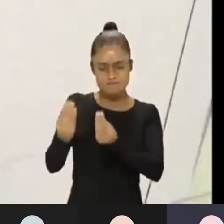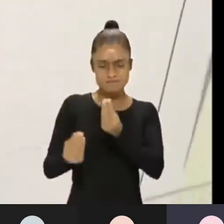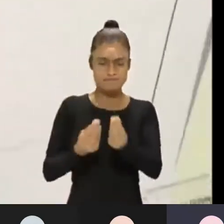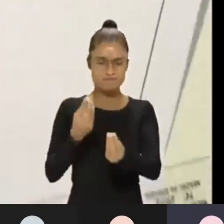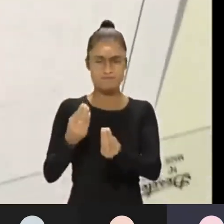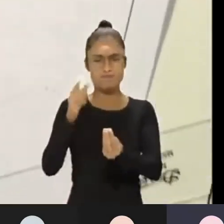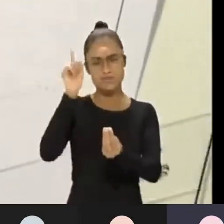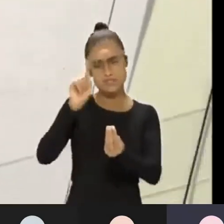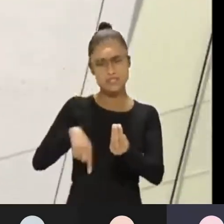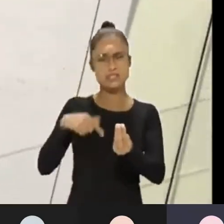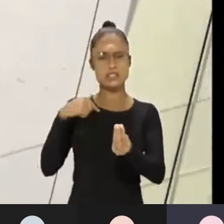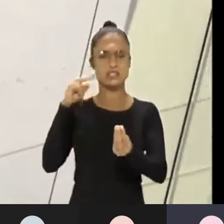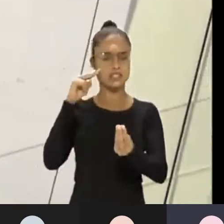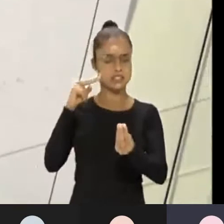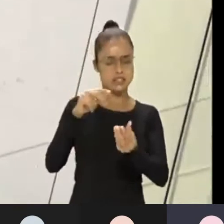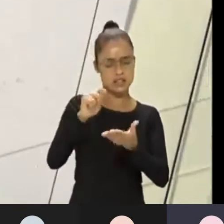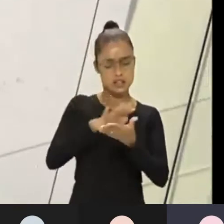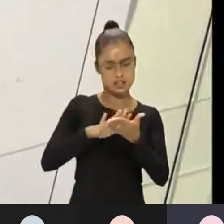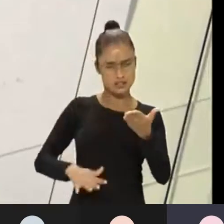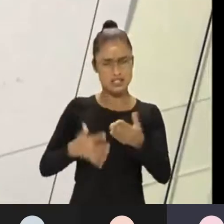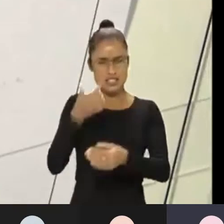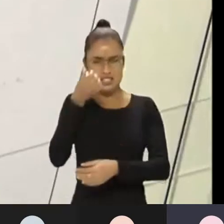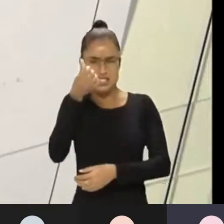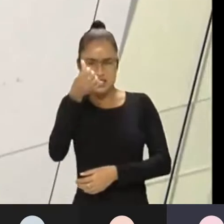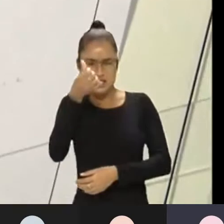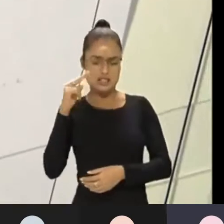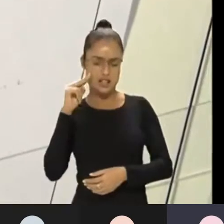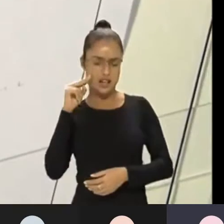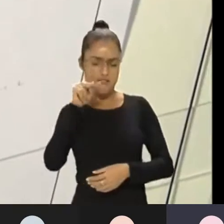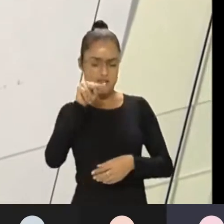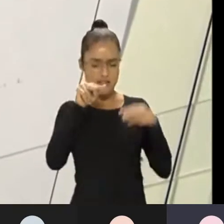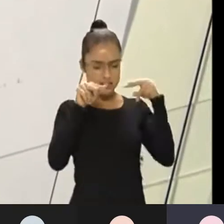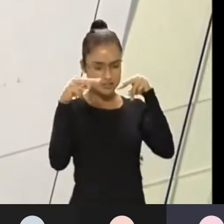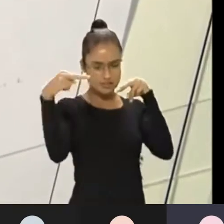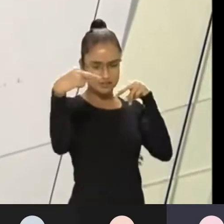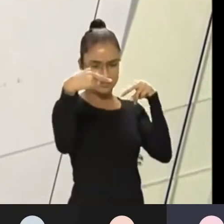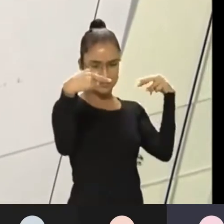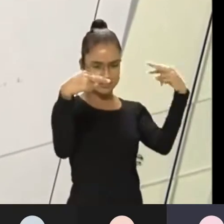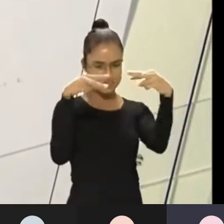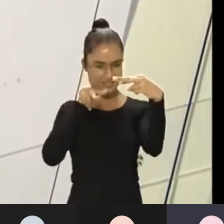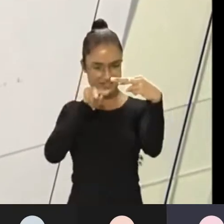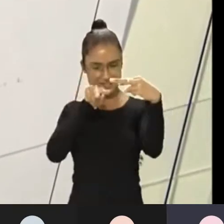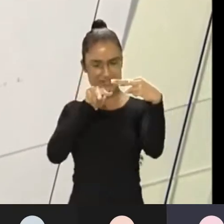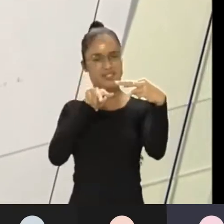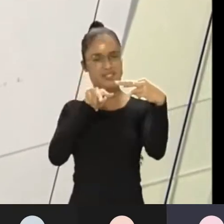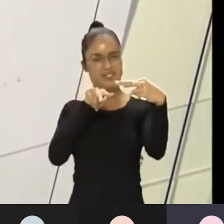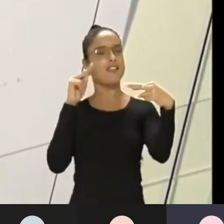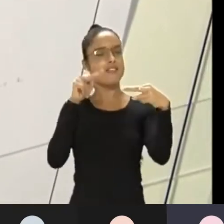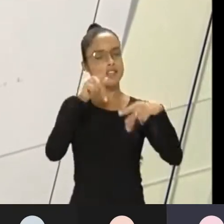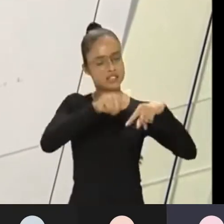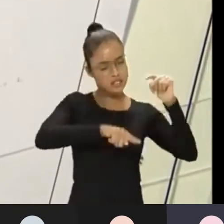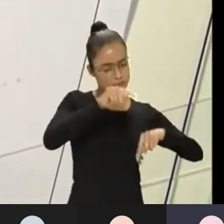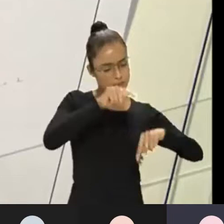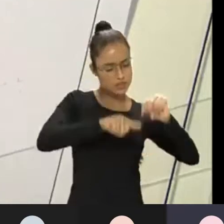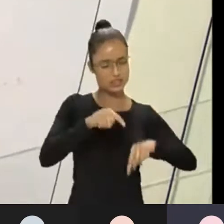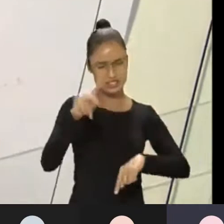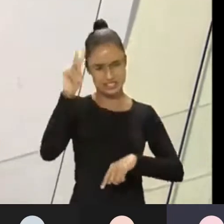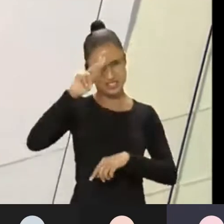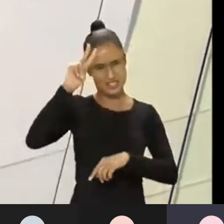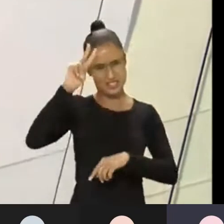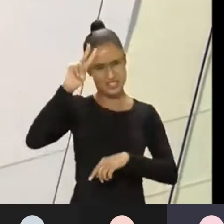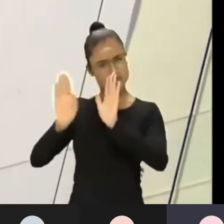vistas, que é uma atividade que nós já fizemos anteriormente, que é pensar nas 6 vistas do objeto. Para você